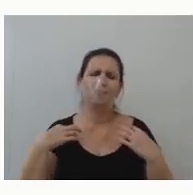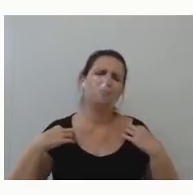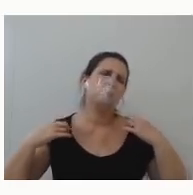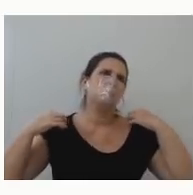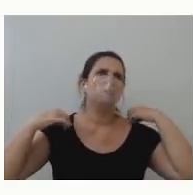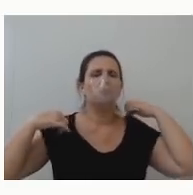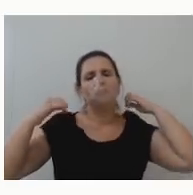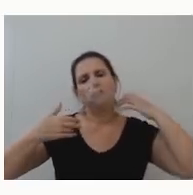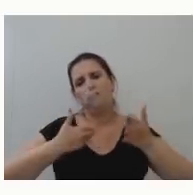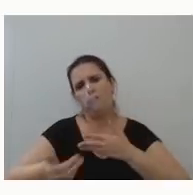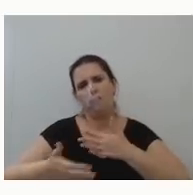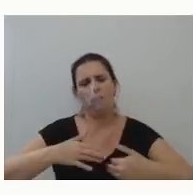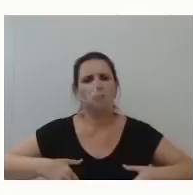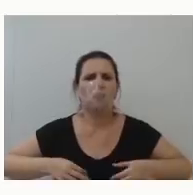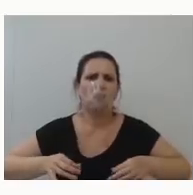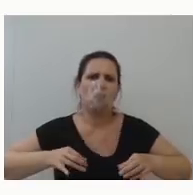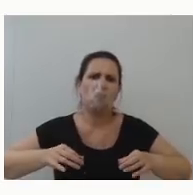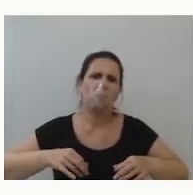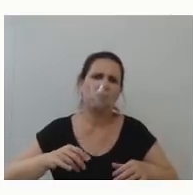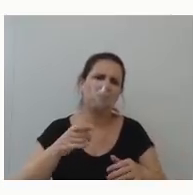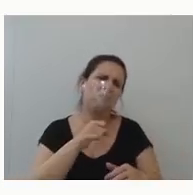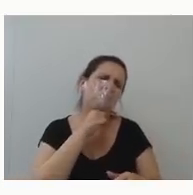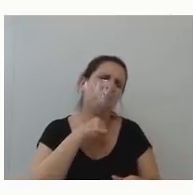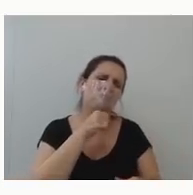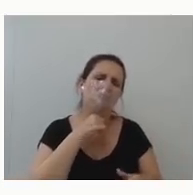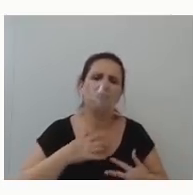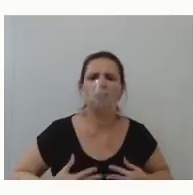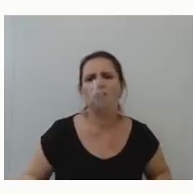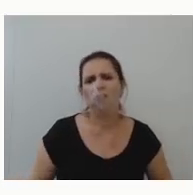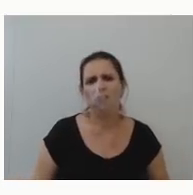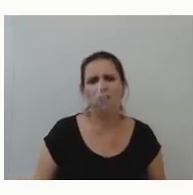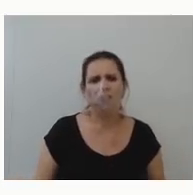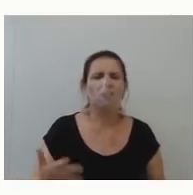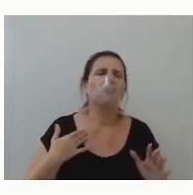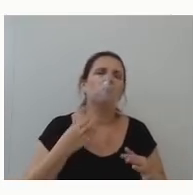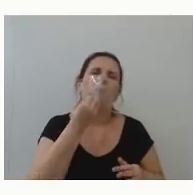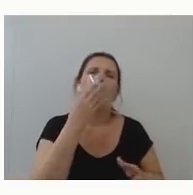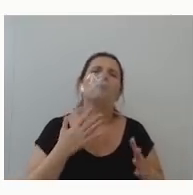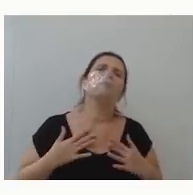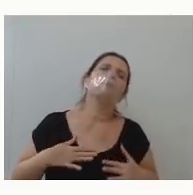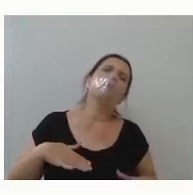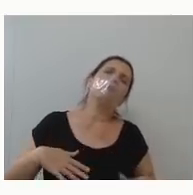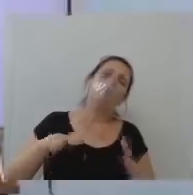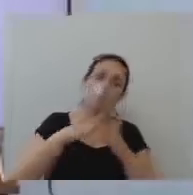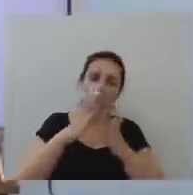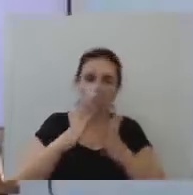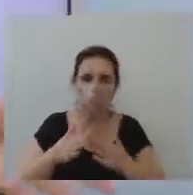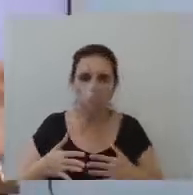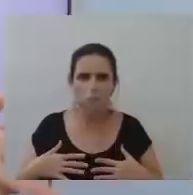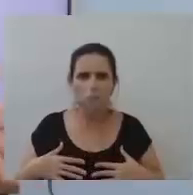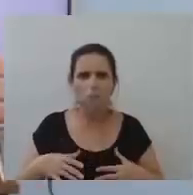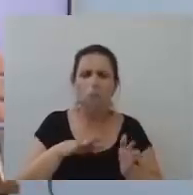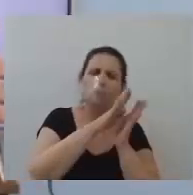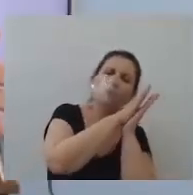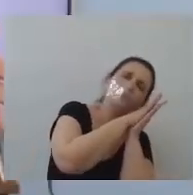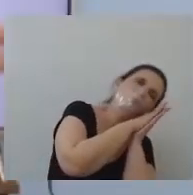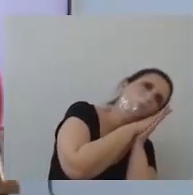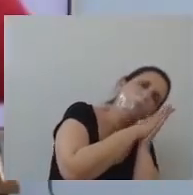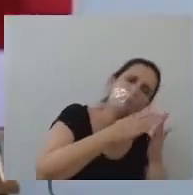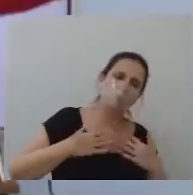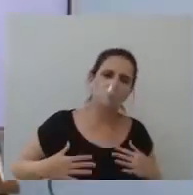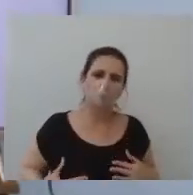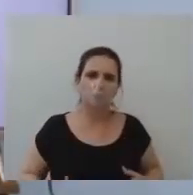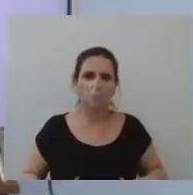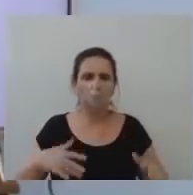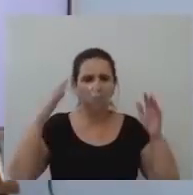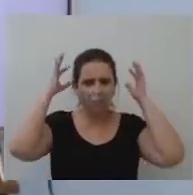roupas que a gente usa aquela roupinha surrada que tá lá, mas que é super confortável. Às vezes a gente fica com pijama o dia todo,